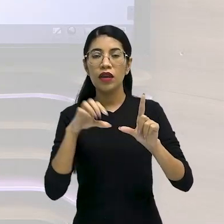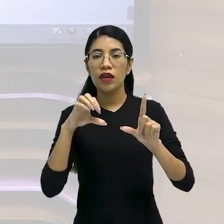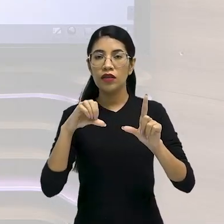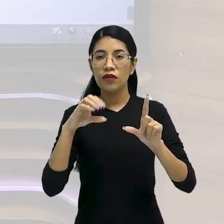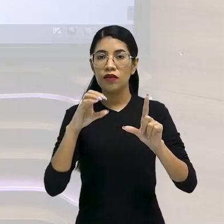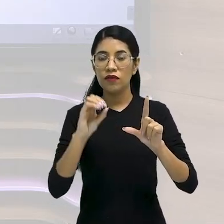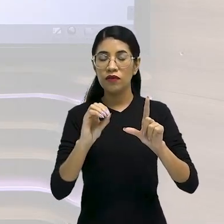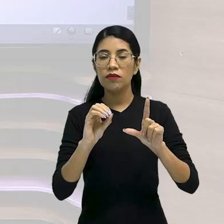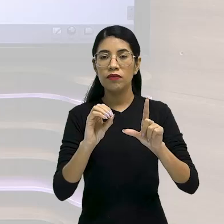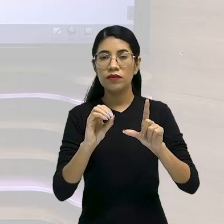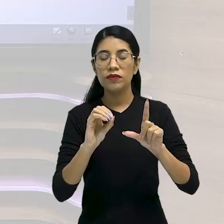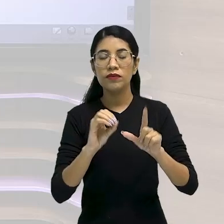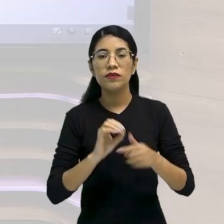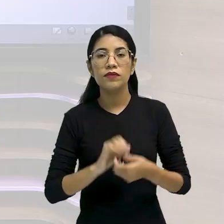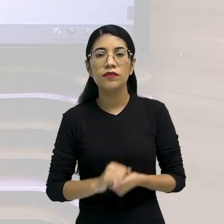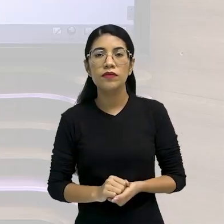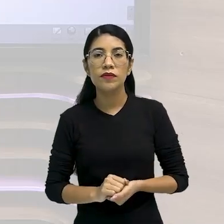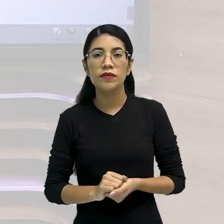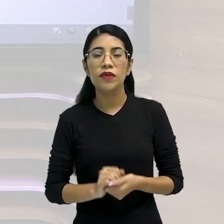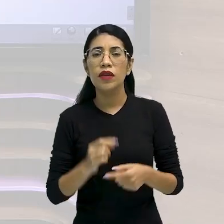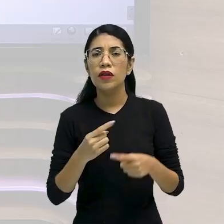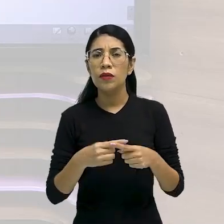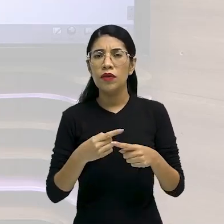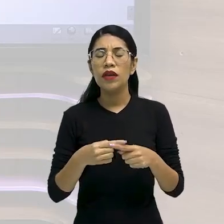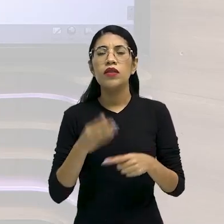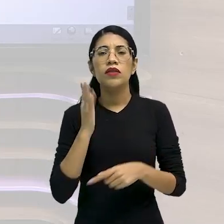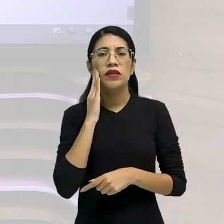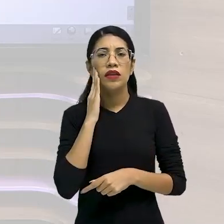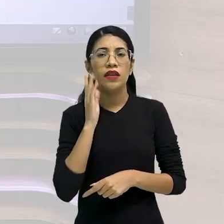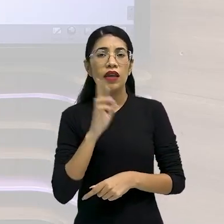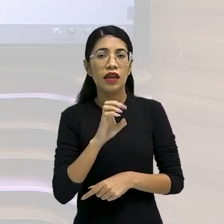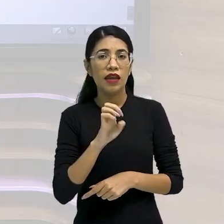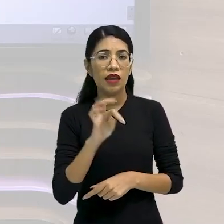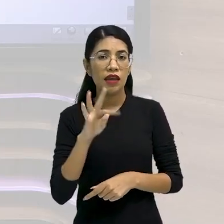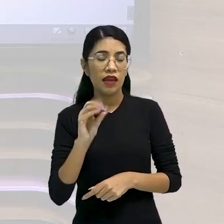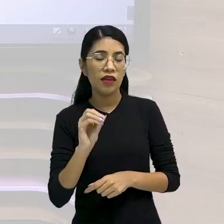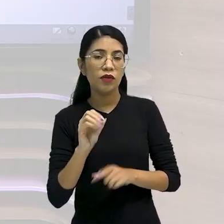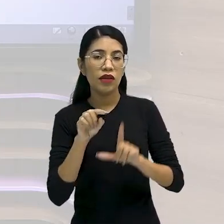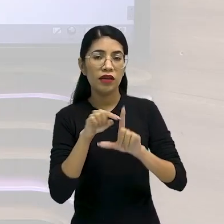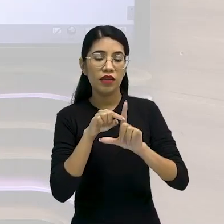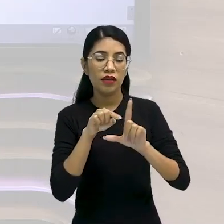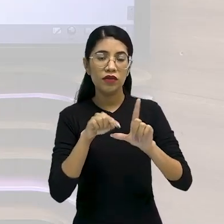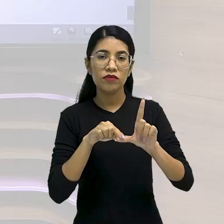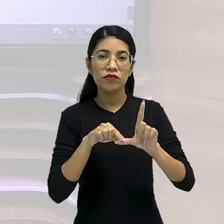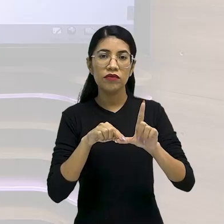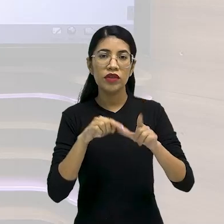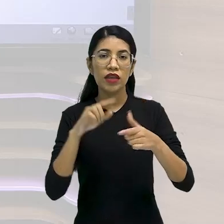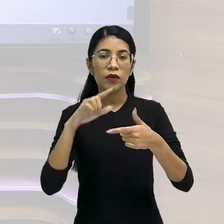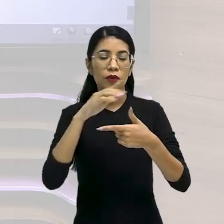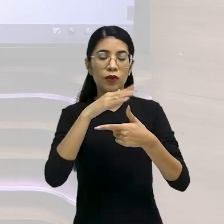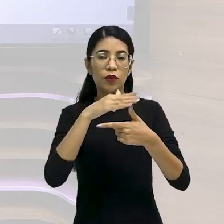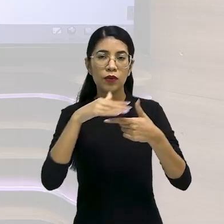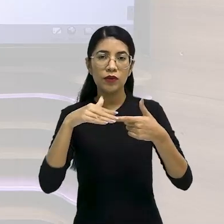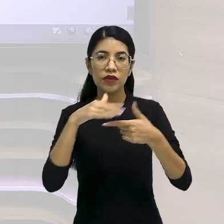é igual a 90 graus, tá? Por que que eu sei que ele é reto? Porque eu tenho um triângulo retângulo,